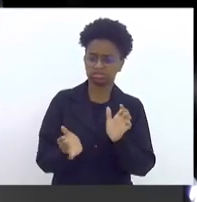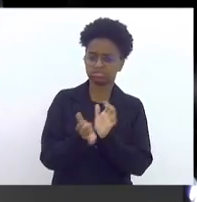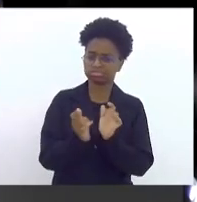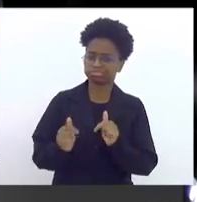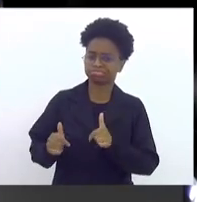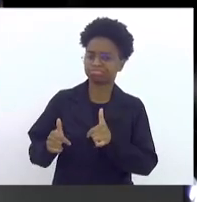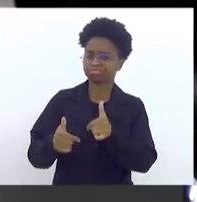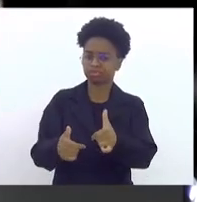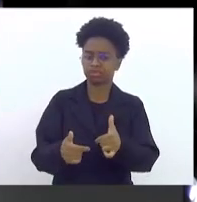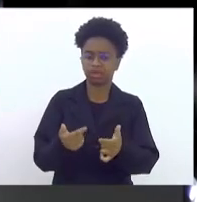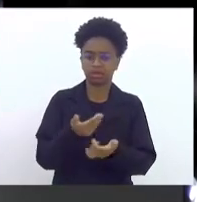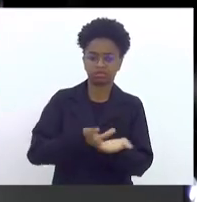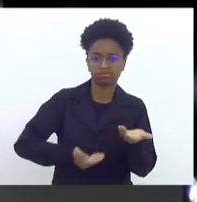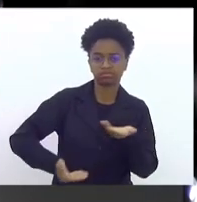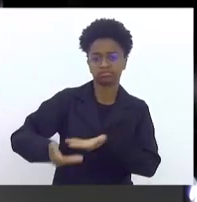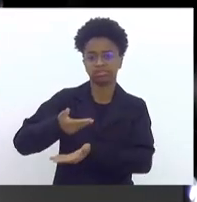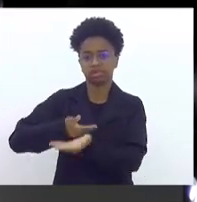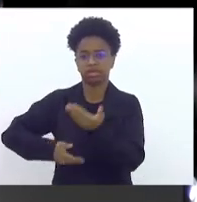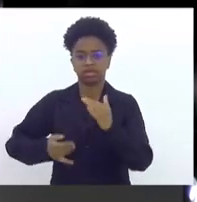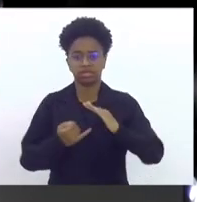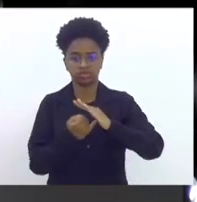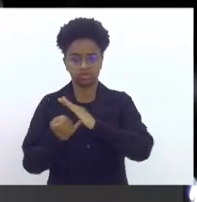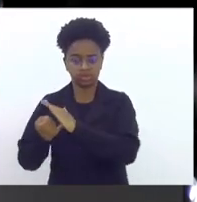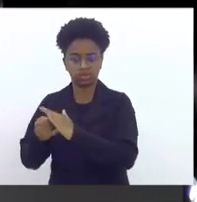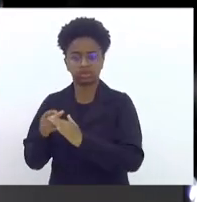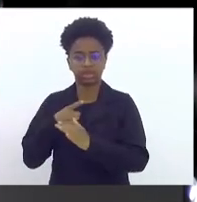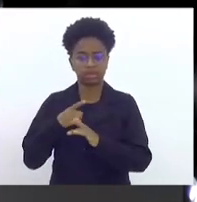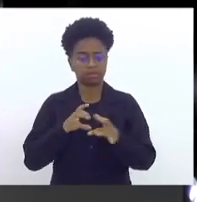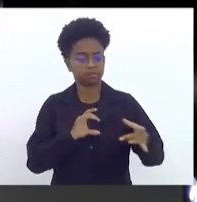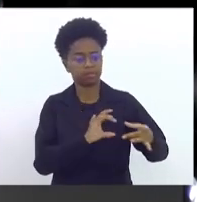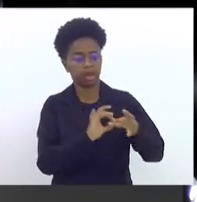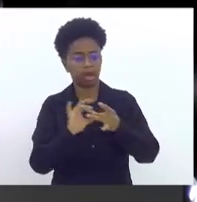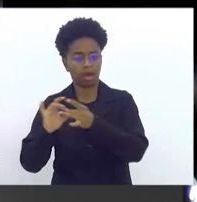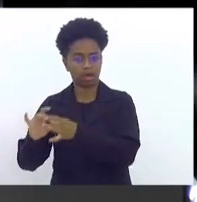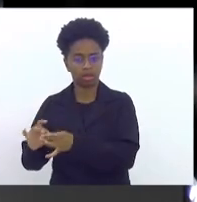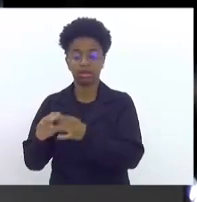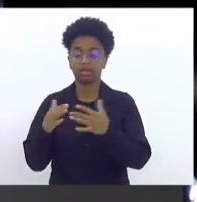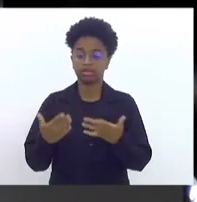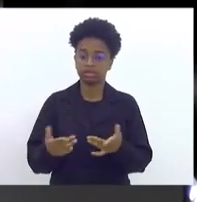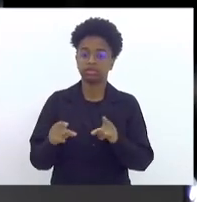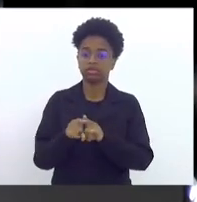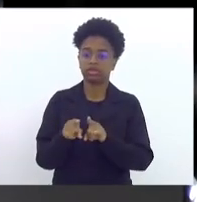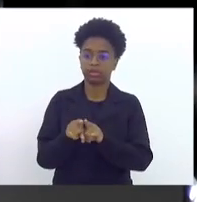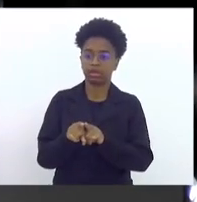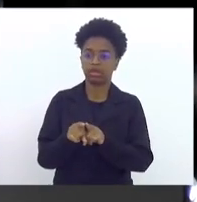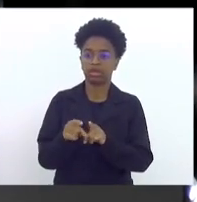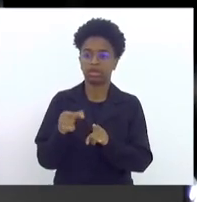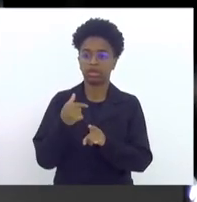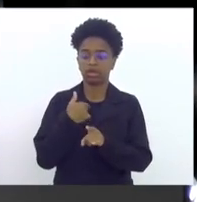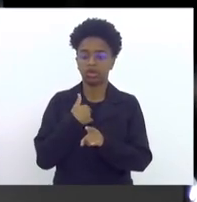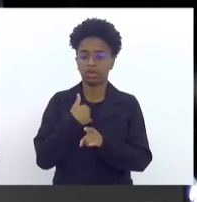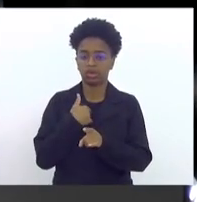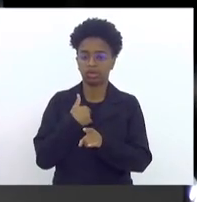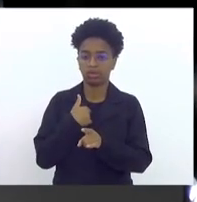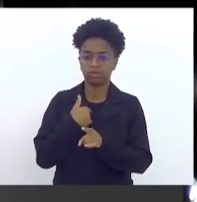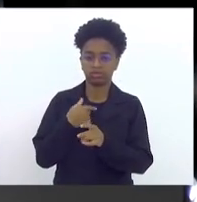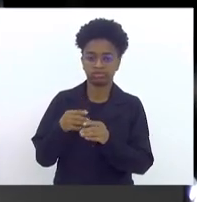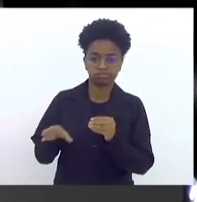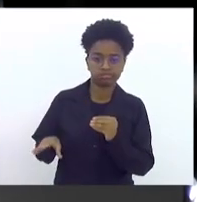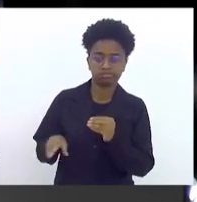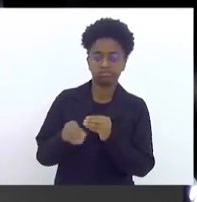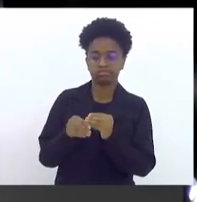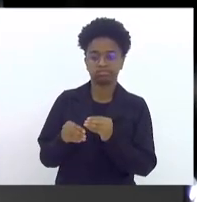em ter institucional que reúna os poderes e aí já deixam aqui também de contribuição para nossa presidenta se